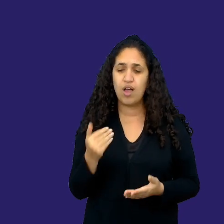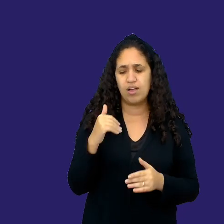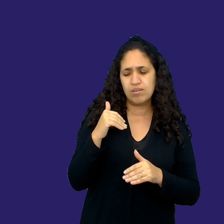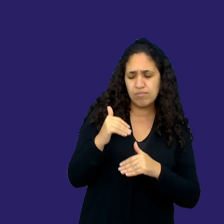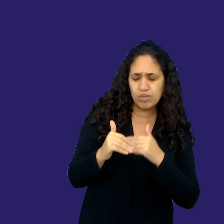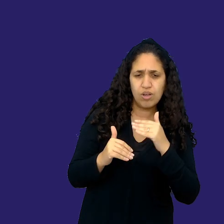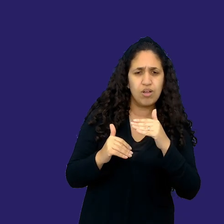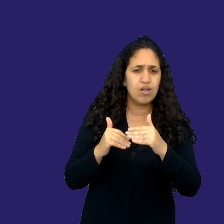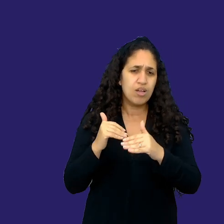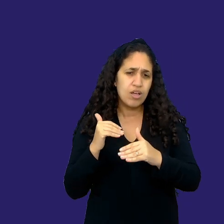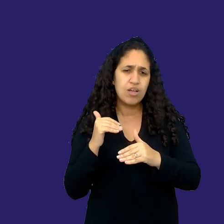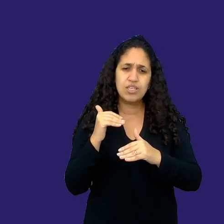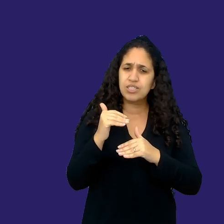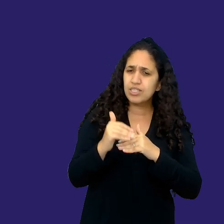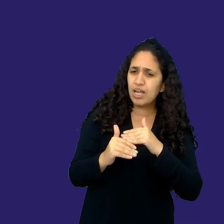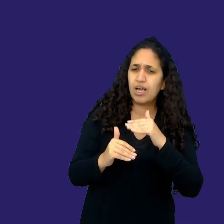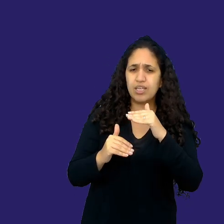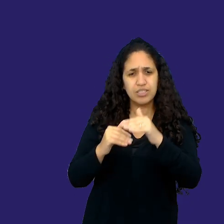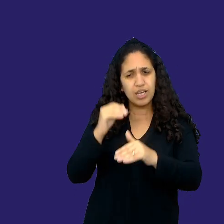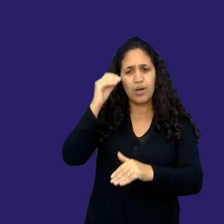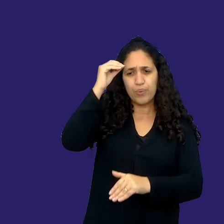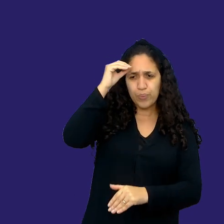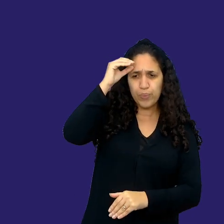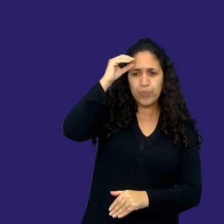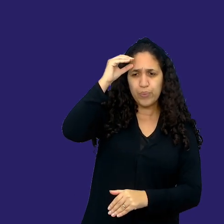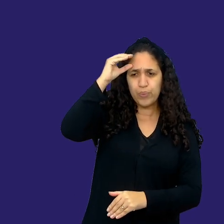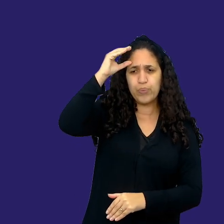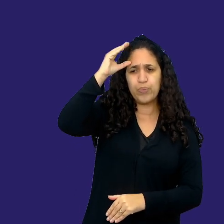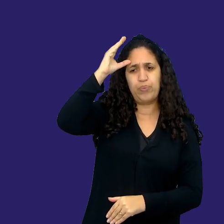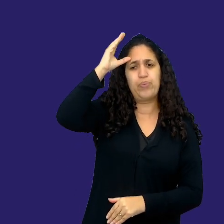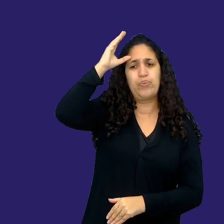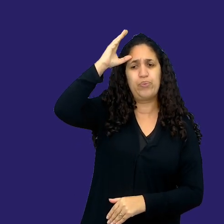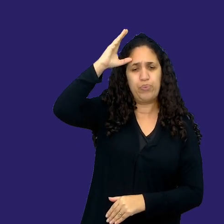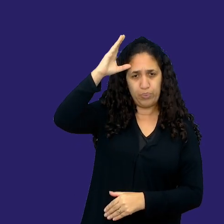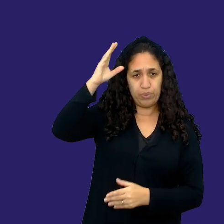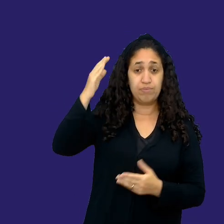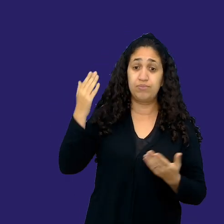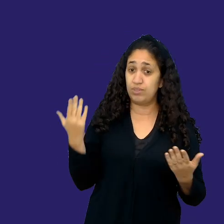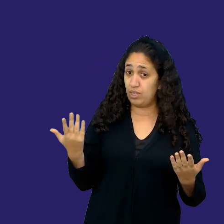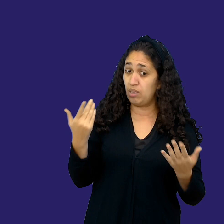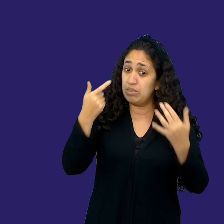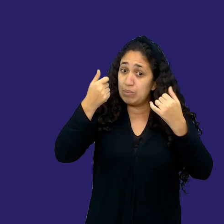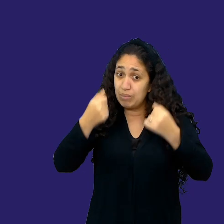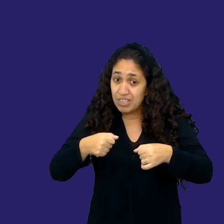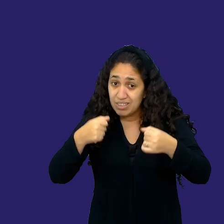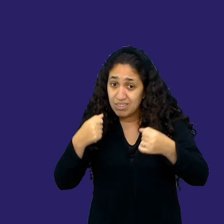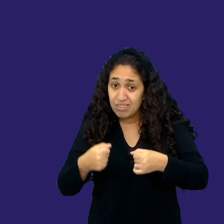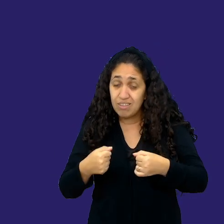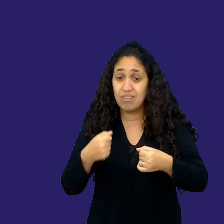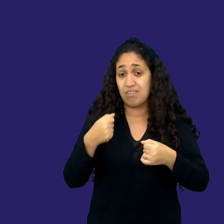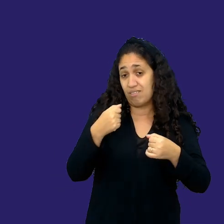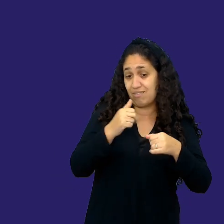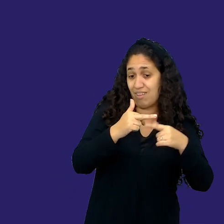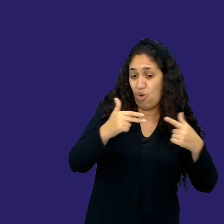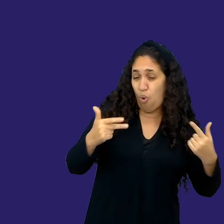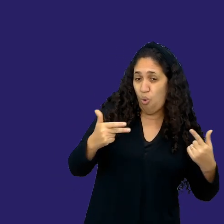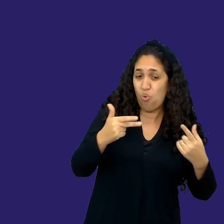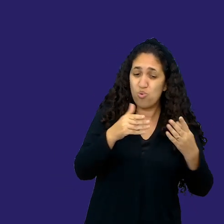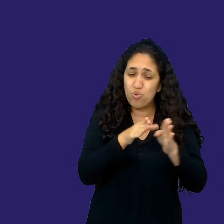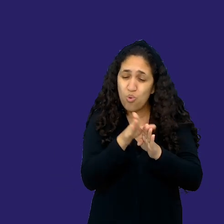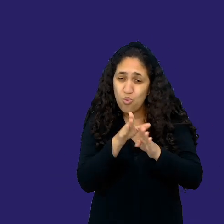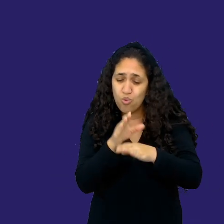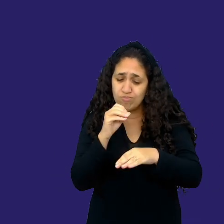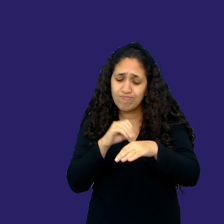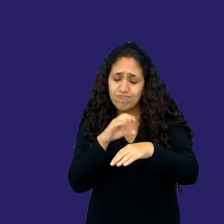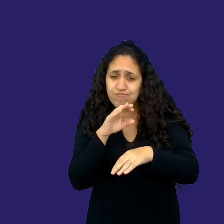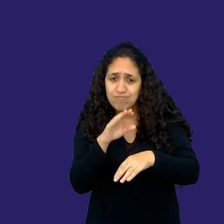processo gradual de conhecimento. Então, diante da necessidade de retomar alguma orientação, alguma